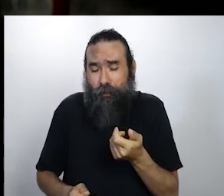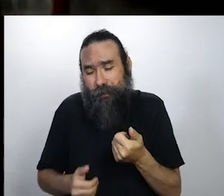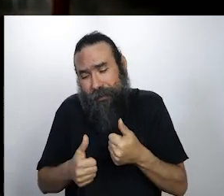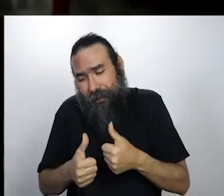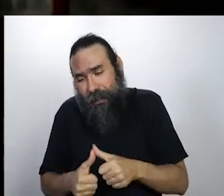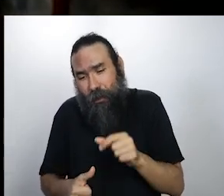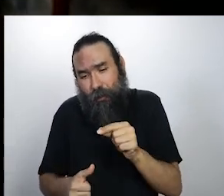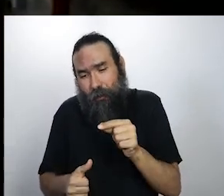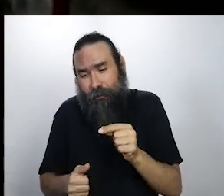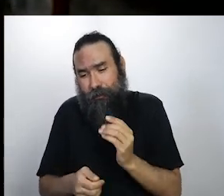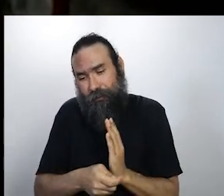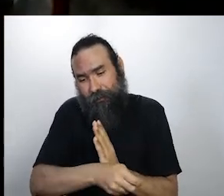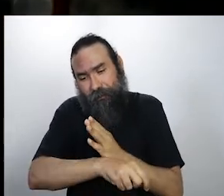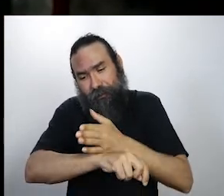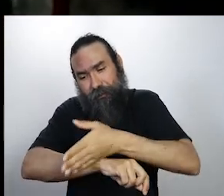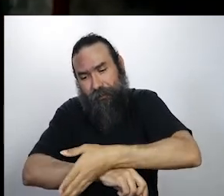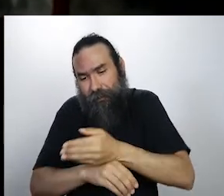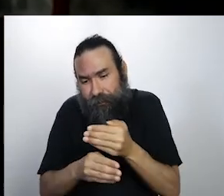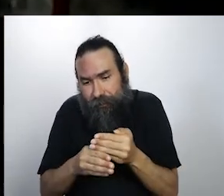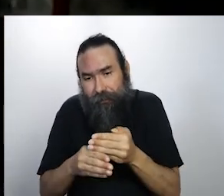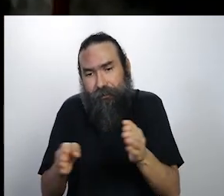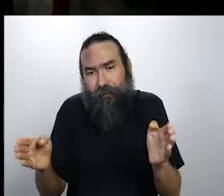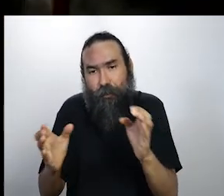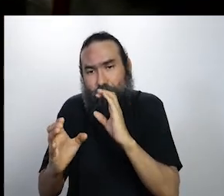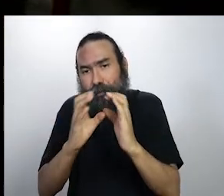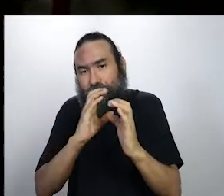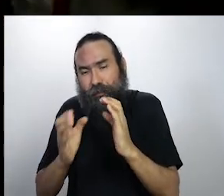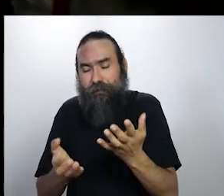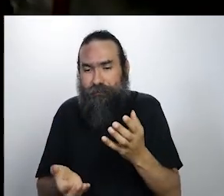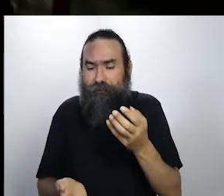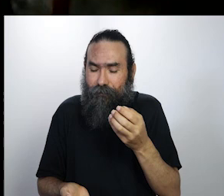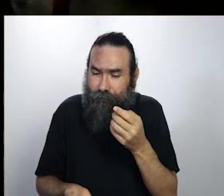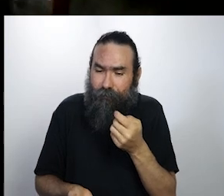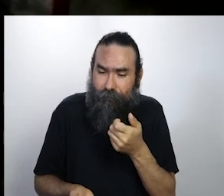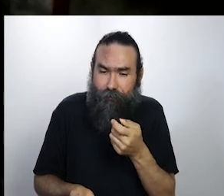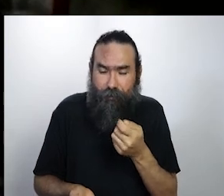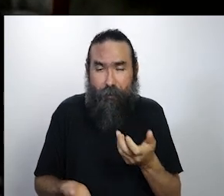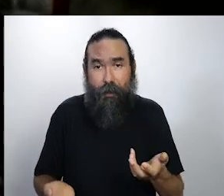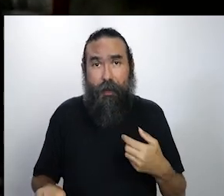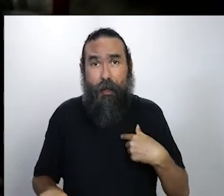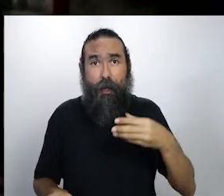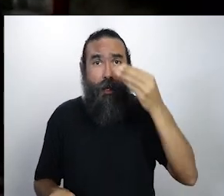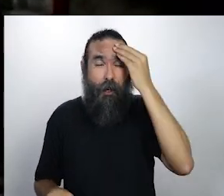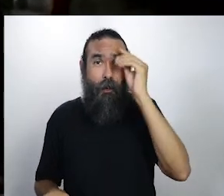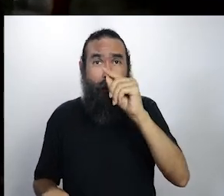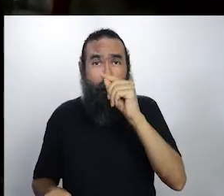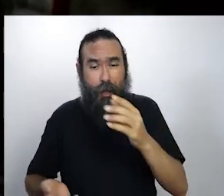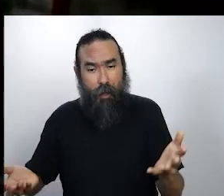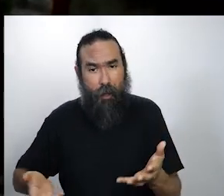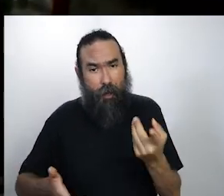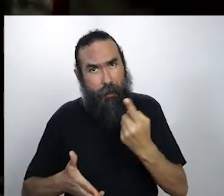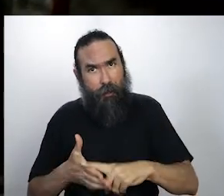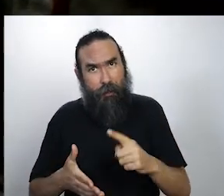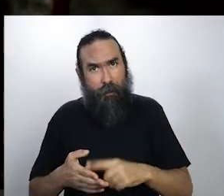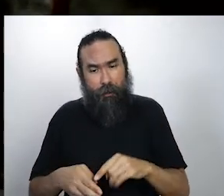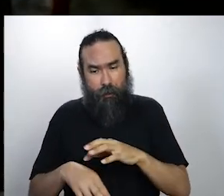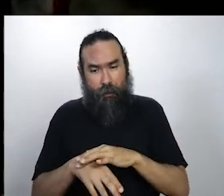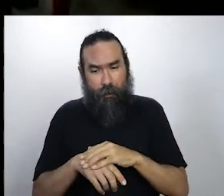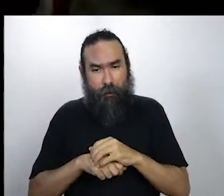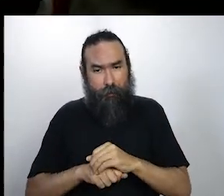pandemia, com essas questões da comunicação, nós, povos indígenas, a gente está fazendo o possível para estar participando de